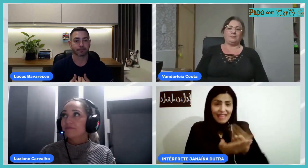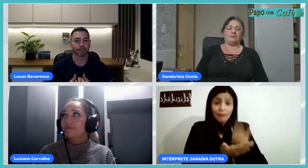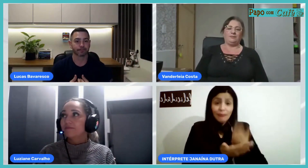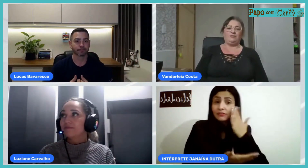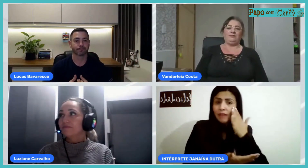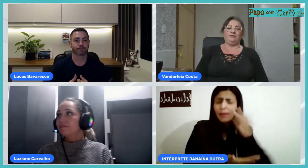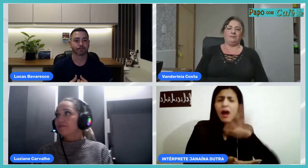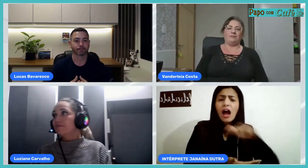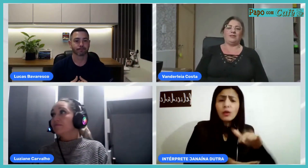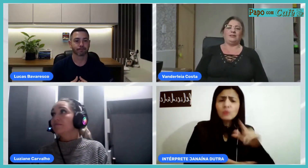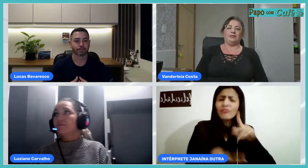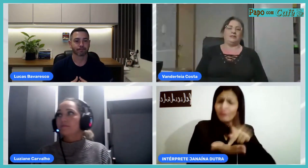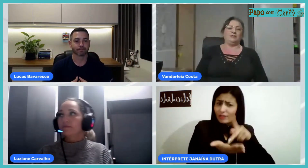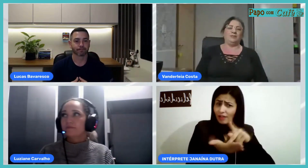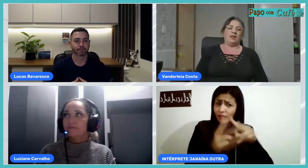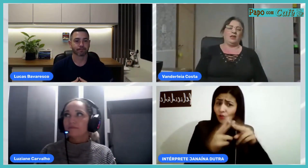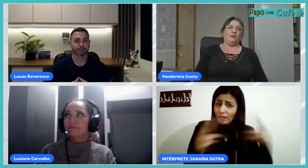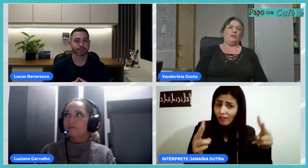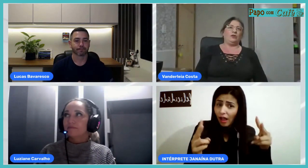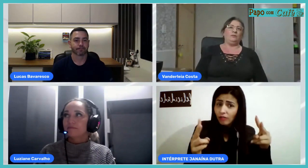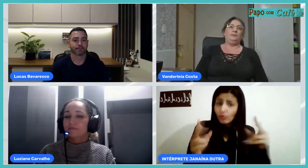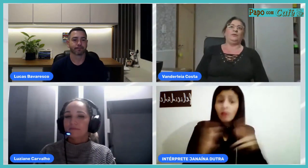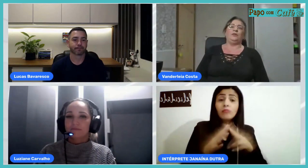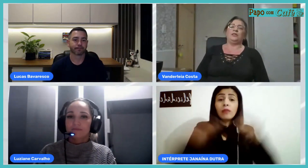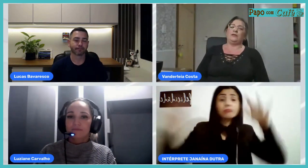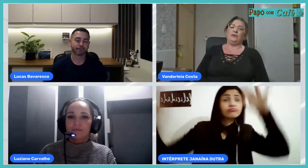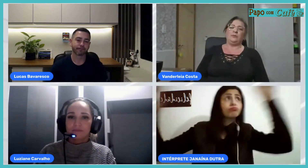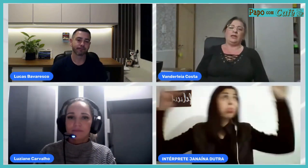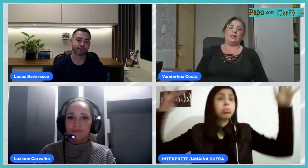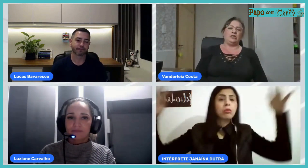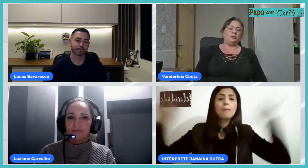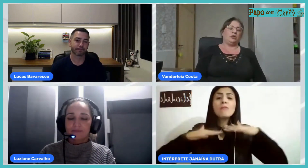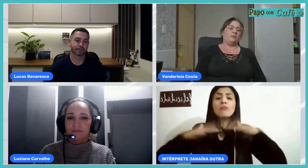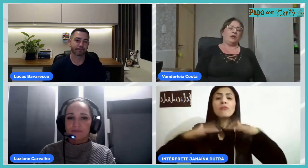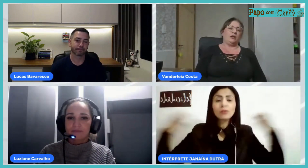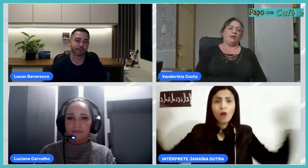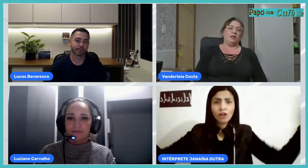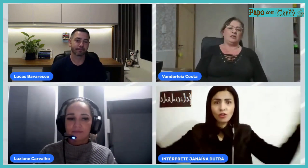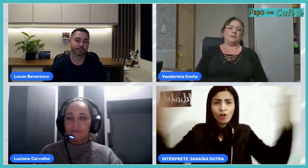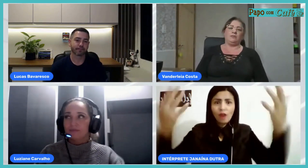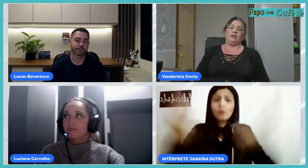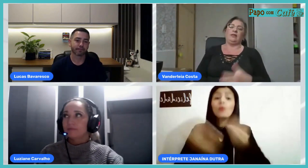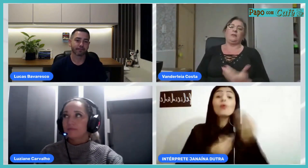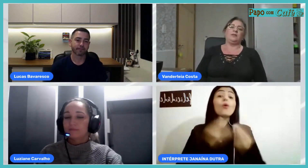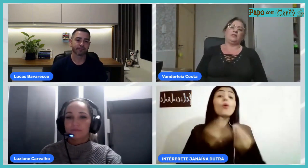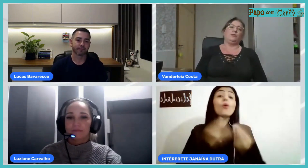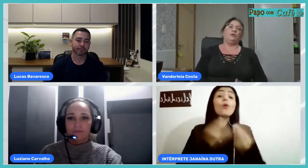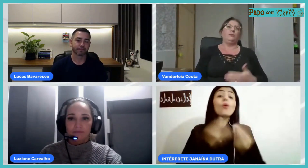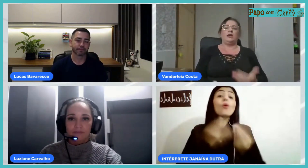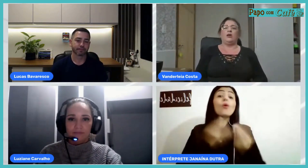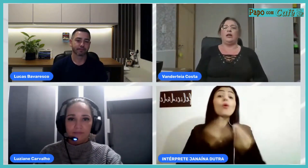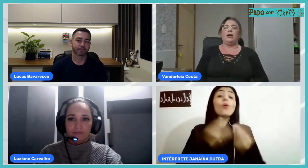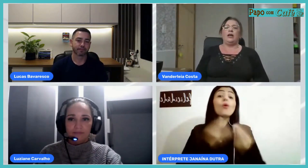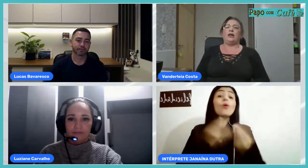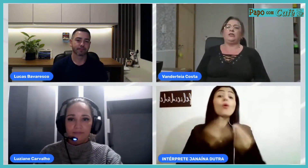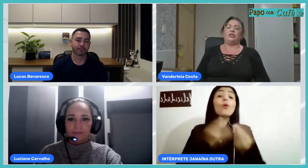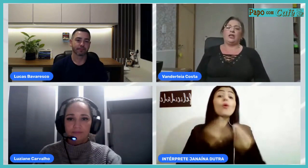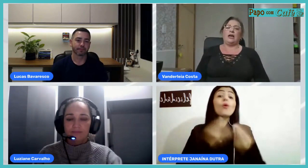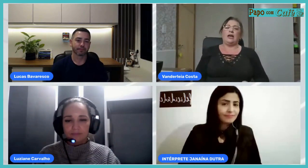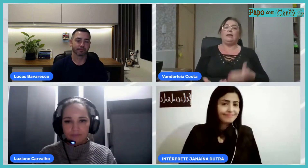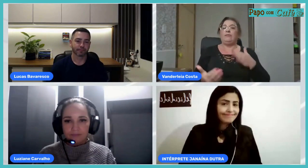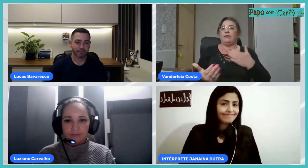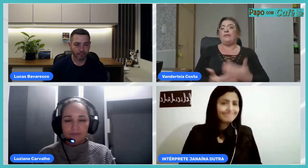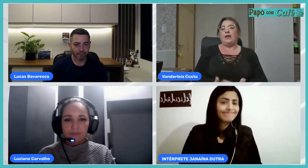ele? Sim, foi um desafio bem grande, porque para nós, intérpretes, é muito melhor a